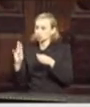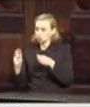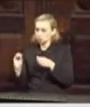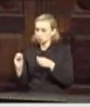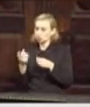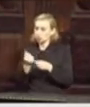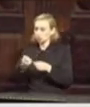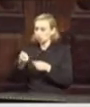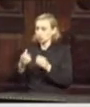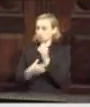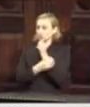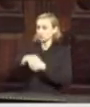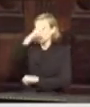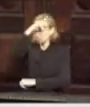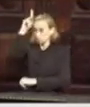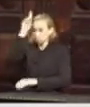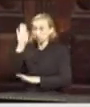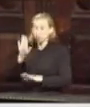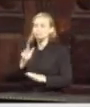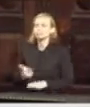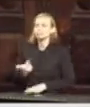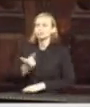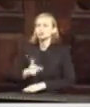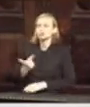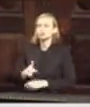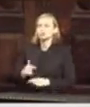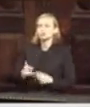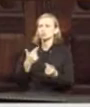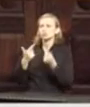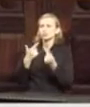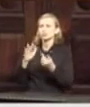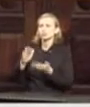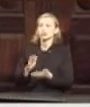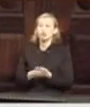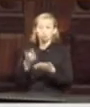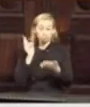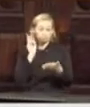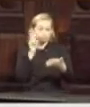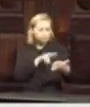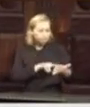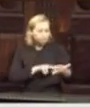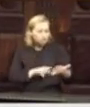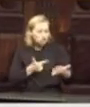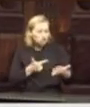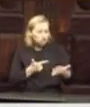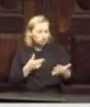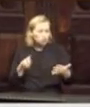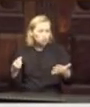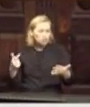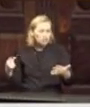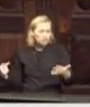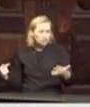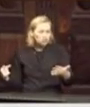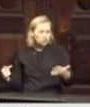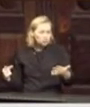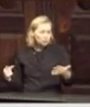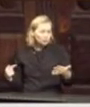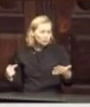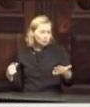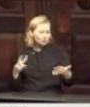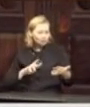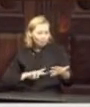segundo debate. A gente pega o orçamento da segurança pública. Em 2007, ele